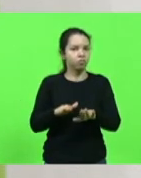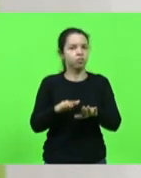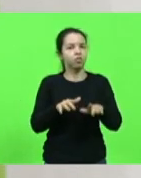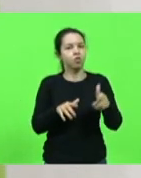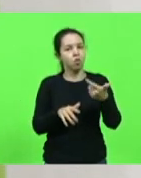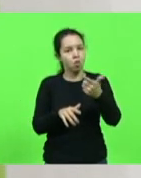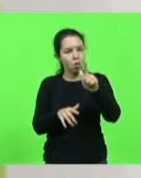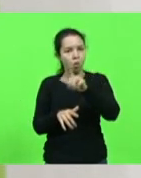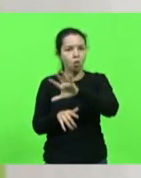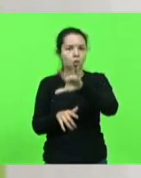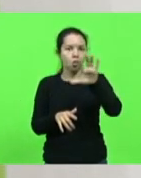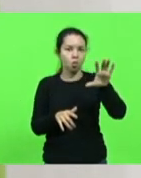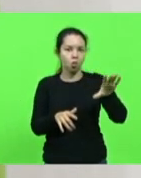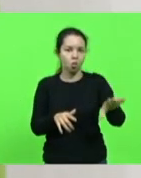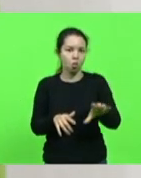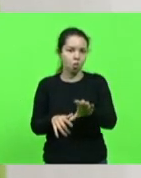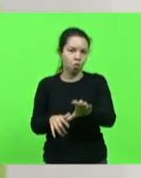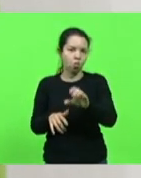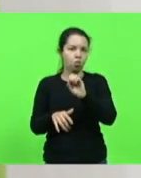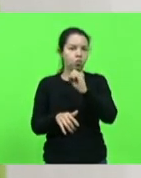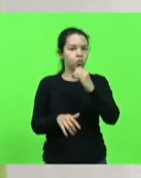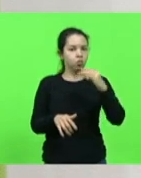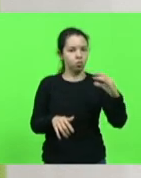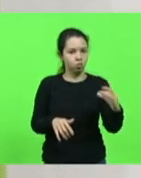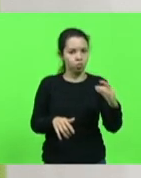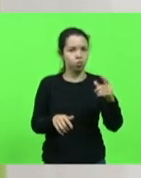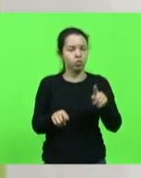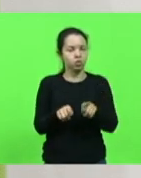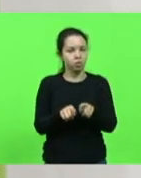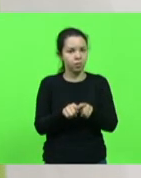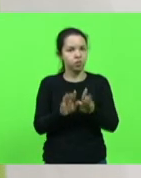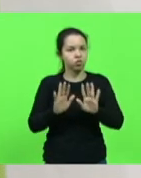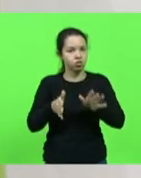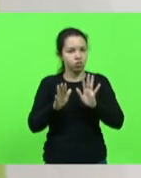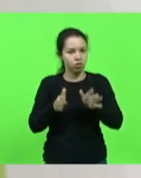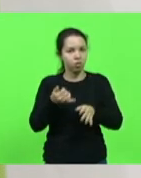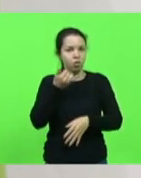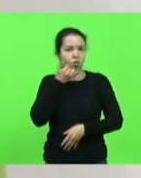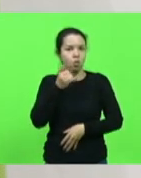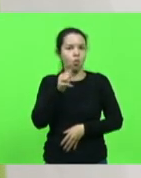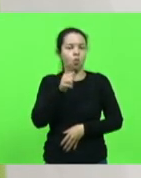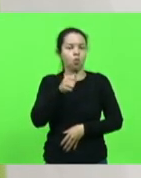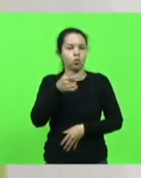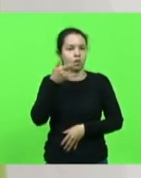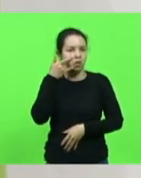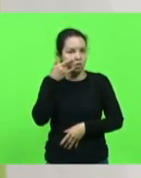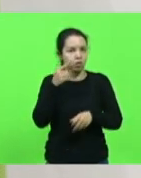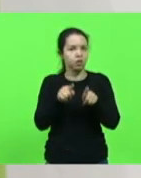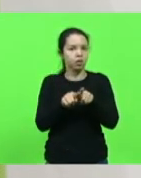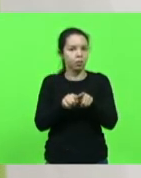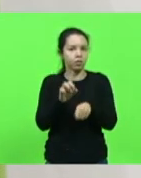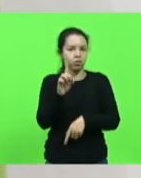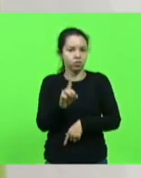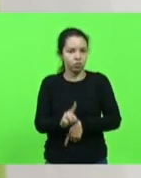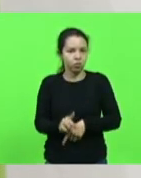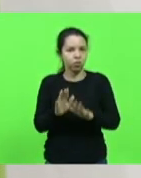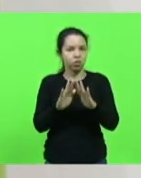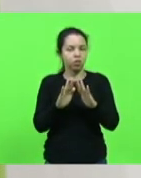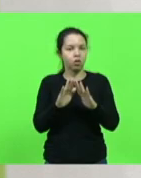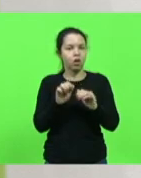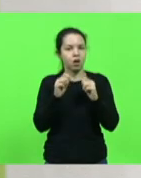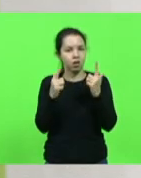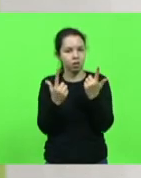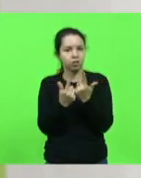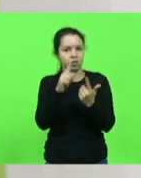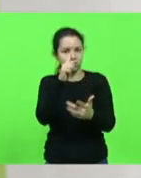da nossa presença aqui também, depois dos primeiros contatos com o presidente Mauro de Nadal e com os diretores desta casa, foi no sentido de que uma das